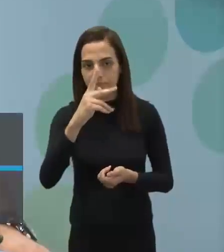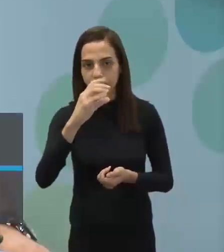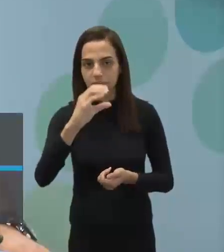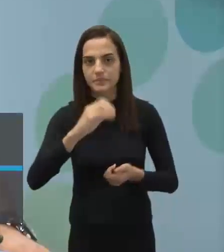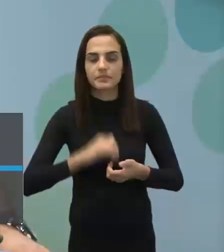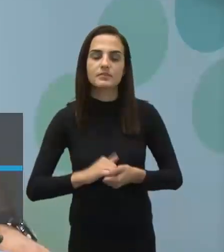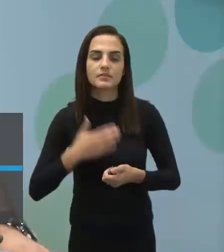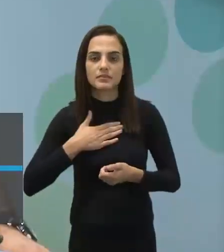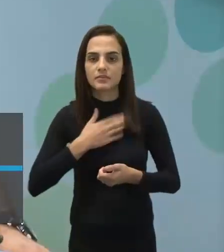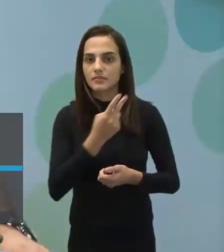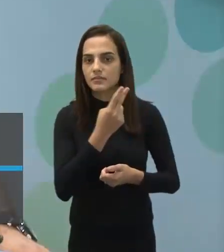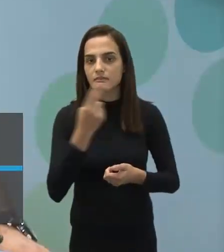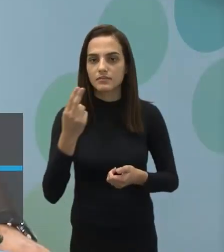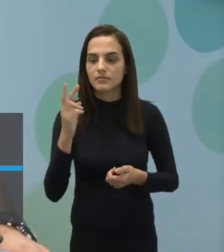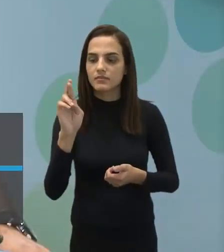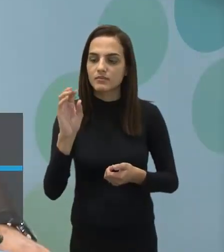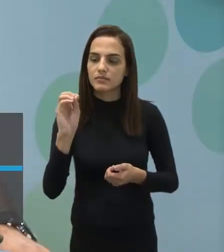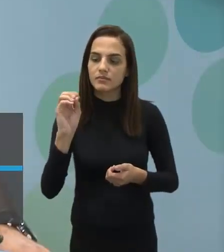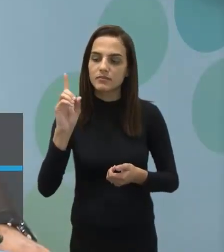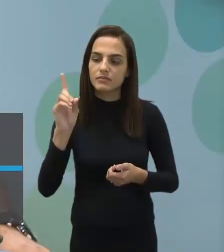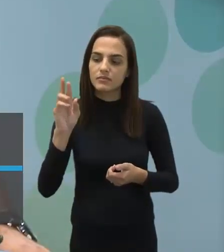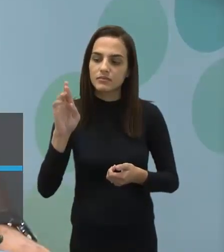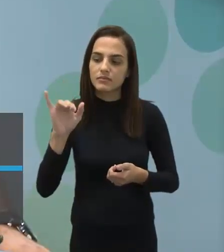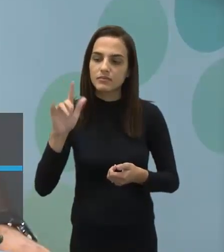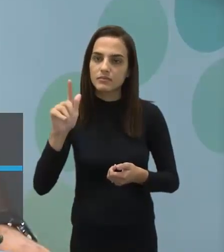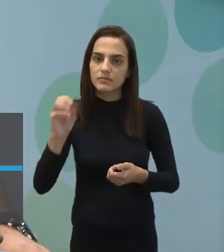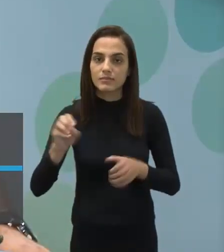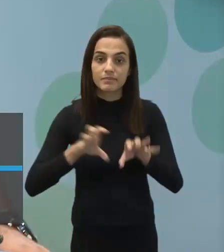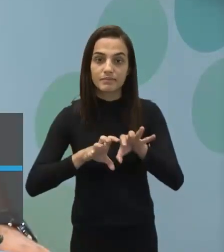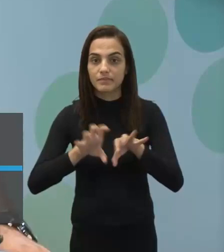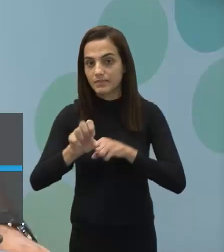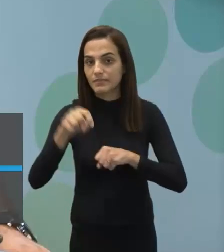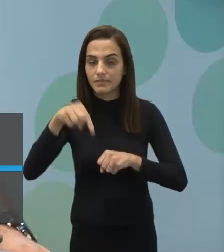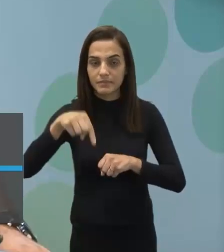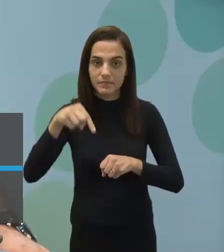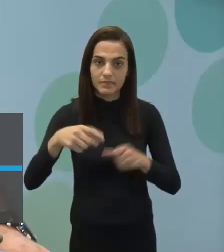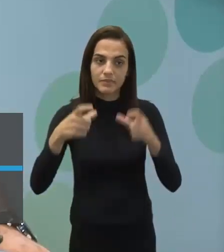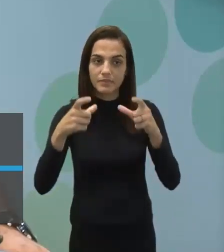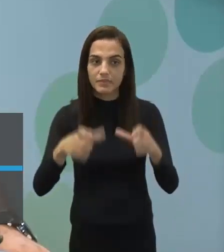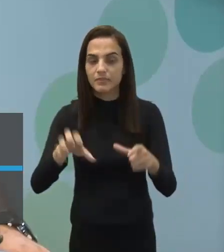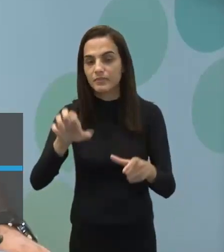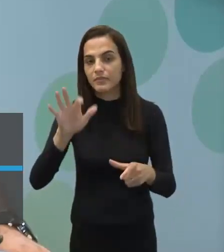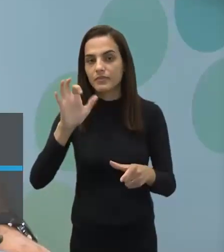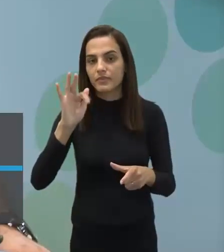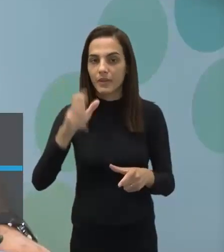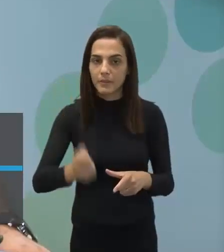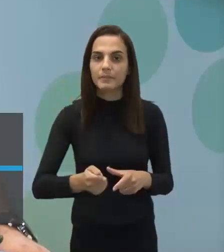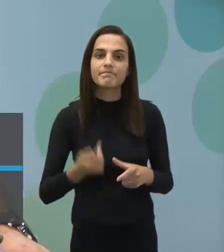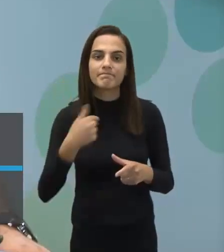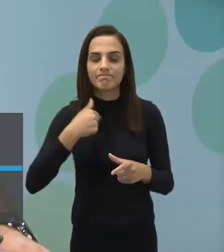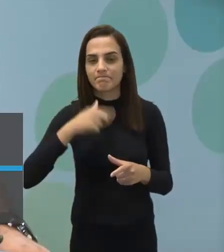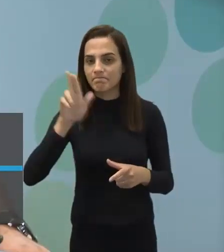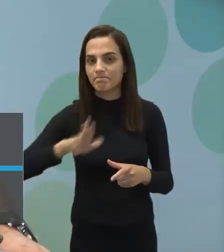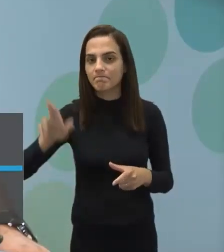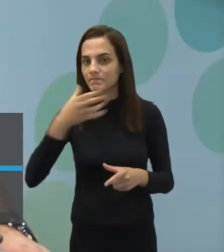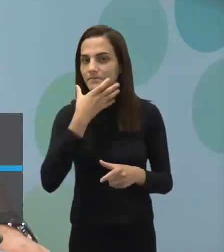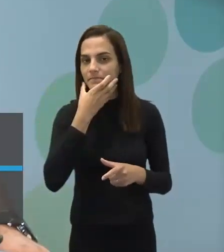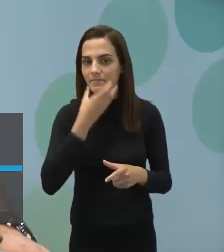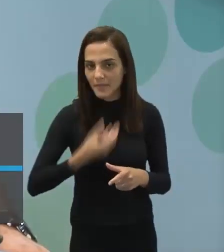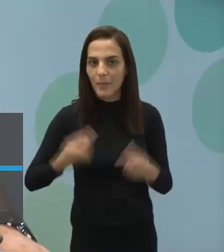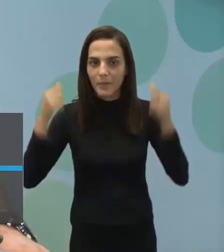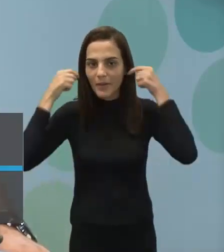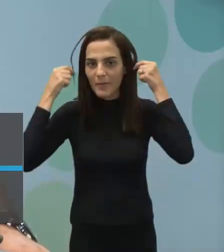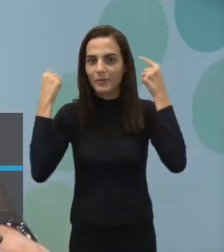sou o Rodrigo Ergolê, sou formador da EFAP, sou uma pessoa de pele clara, uso barba, meu cabelo é cacheado e está